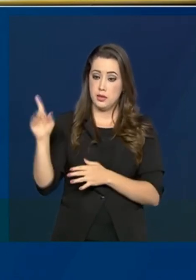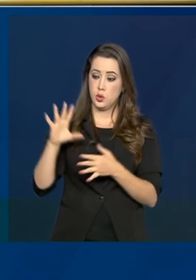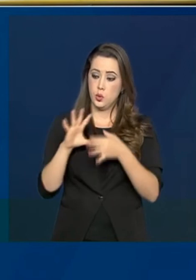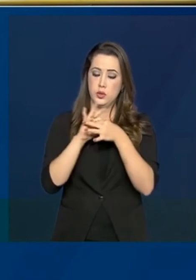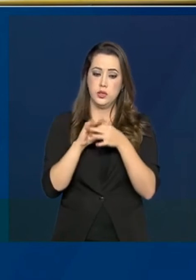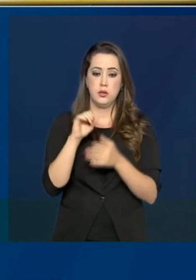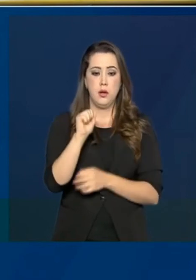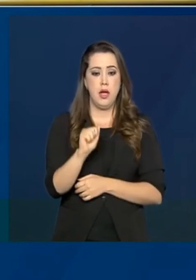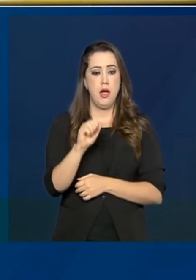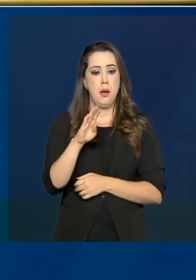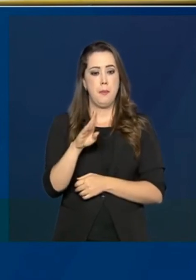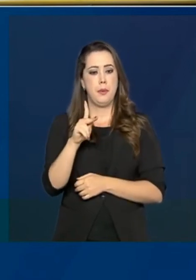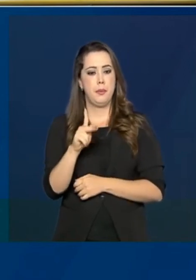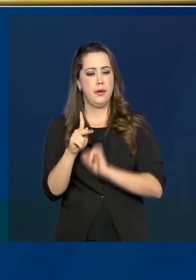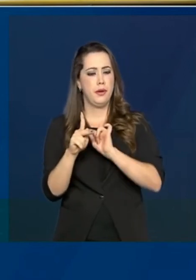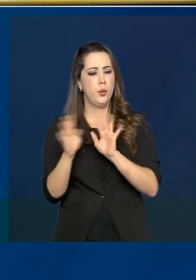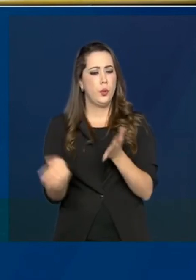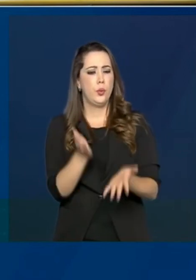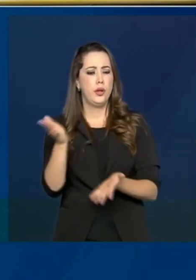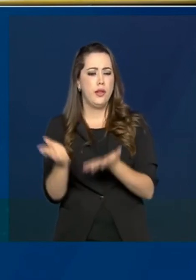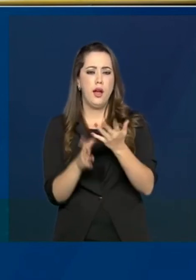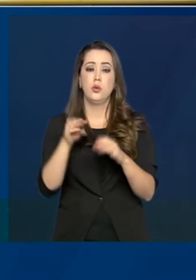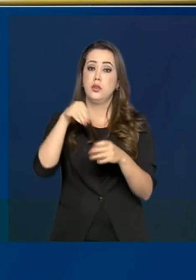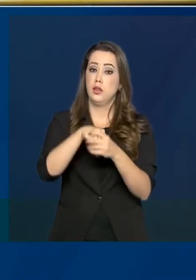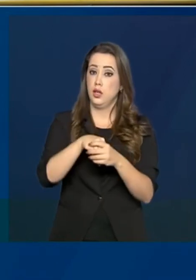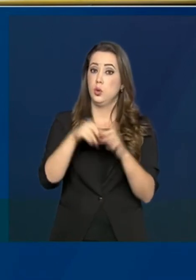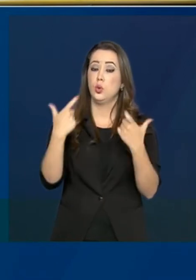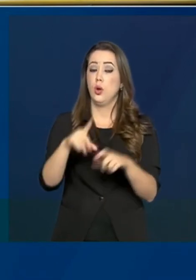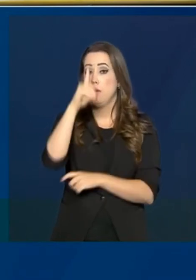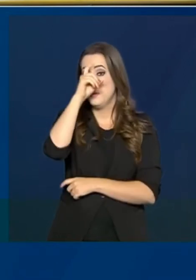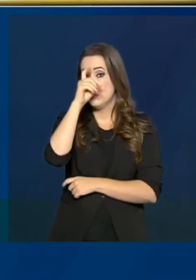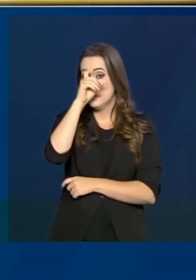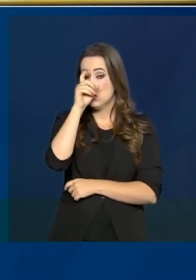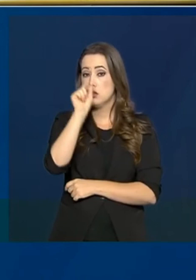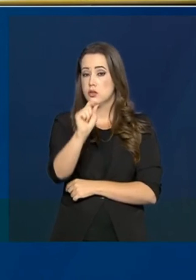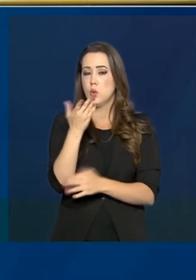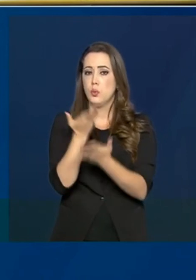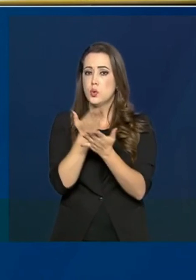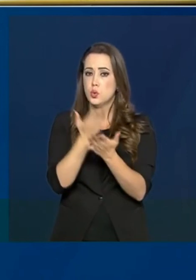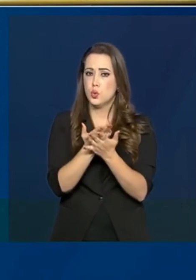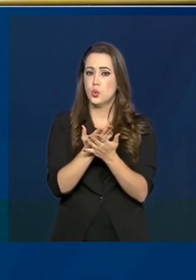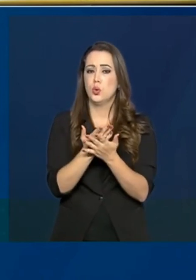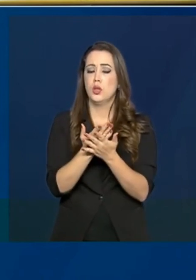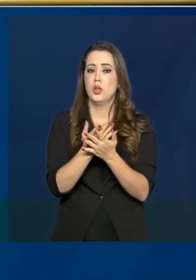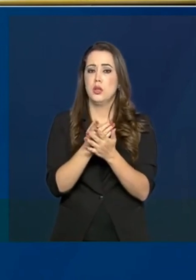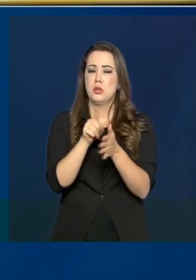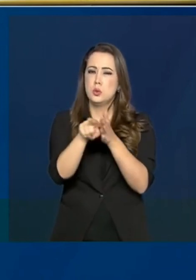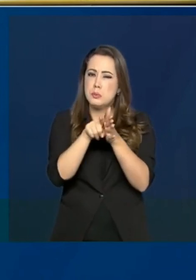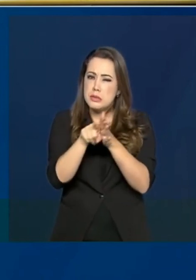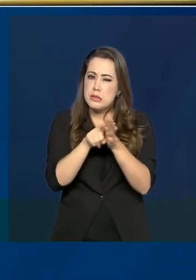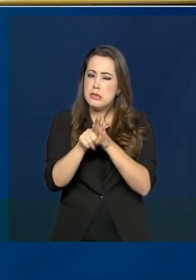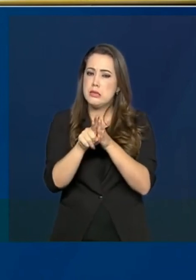da ABP, o tratamento nas emergências brasileiras de condução dos distúrbios psiquiátricos. Nós queremos que todos